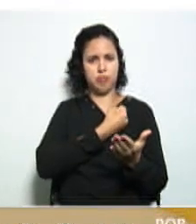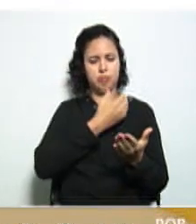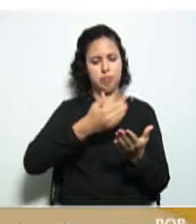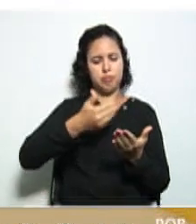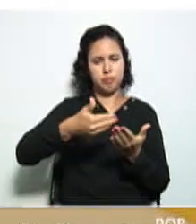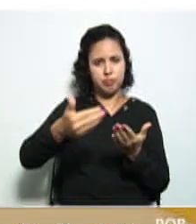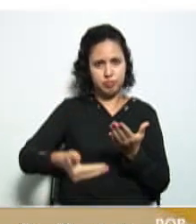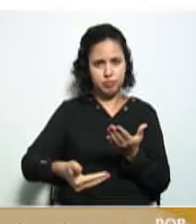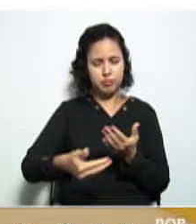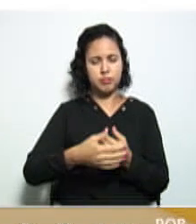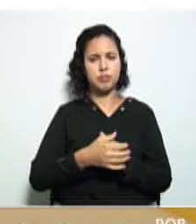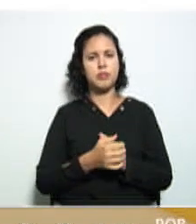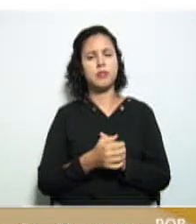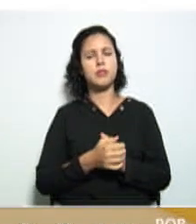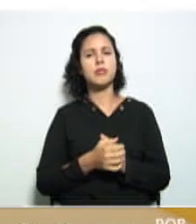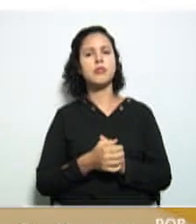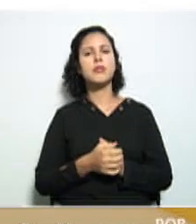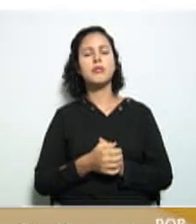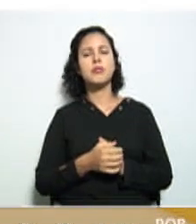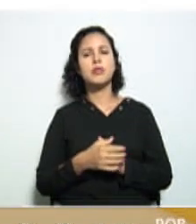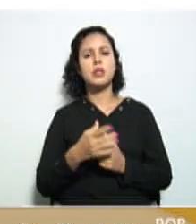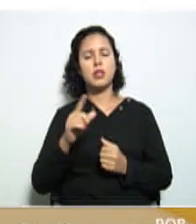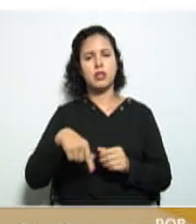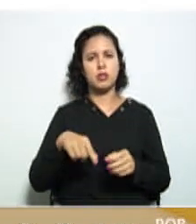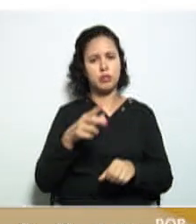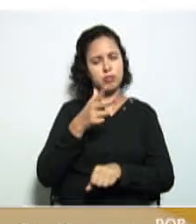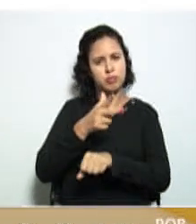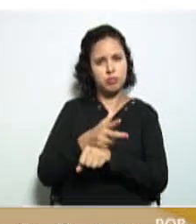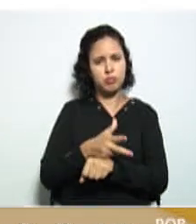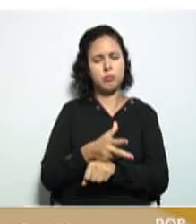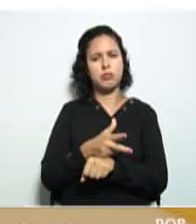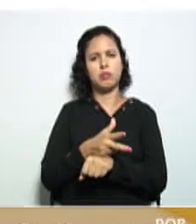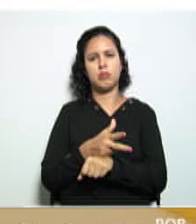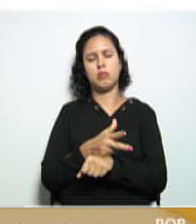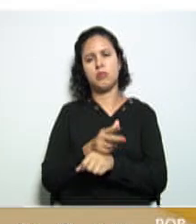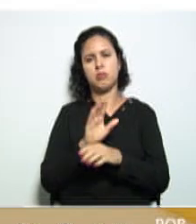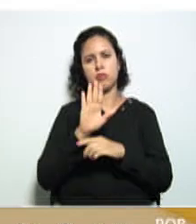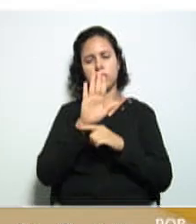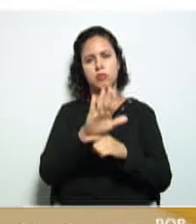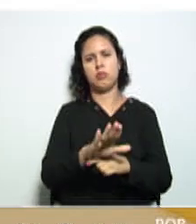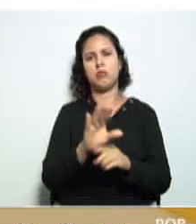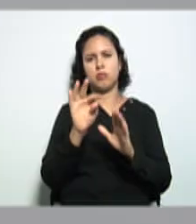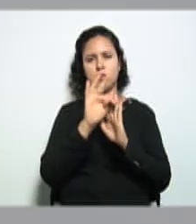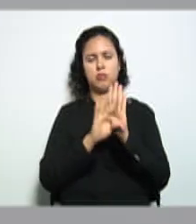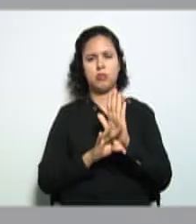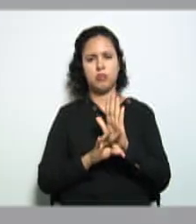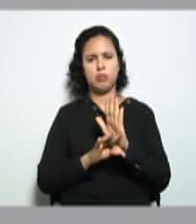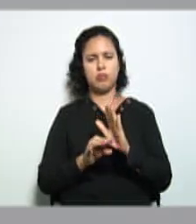sequencialmente. Este foi o tutorial com relação à formatação geral do texto.